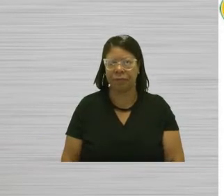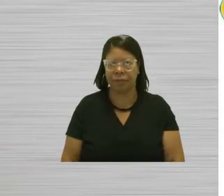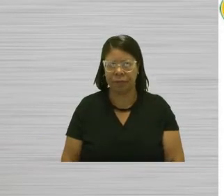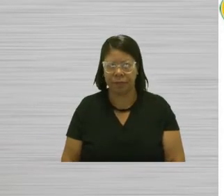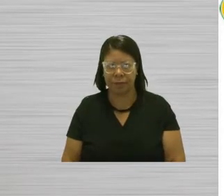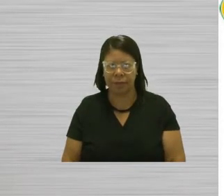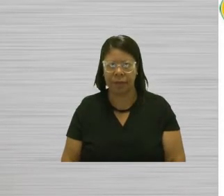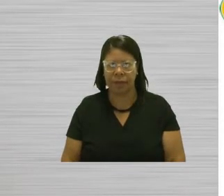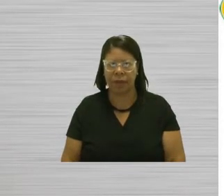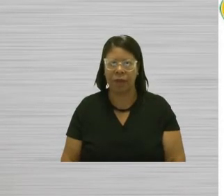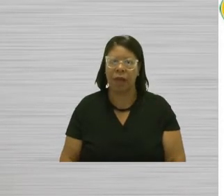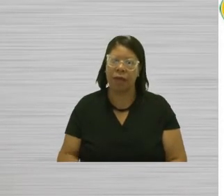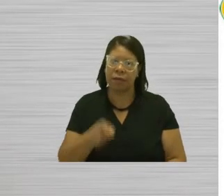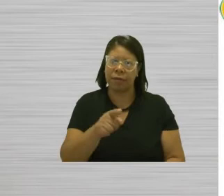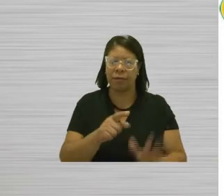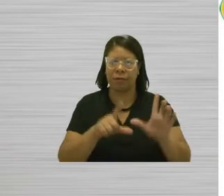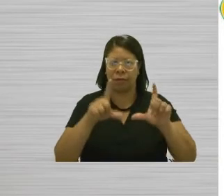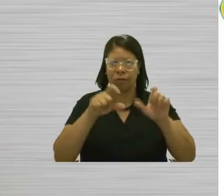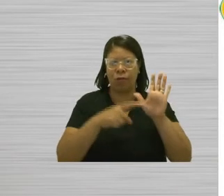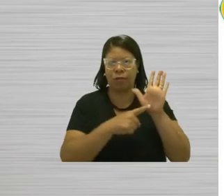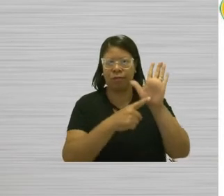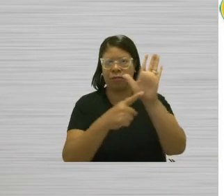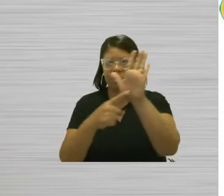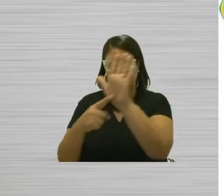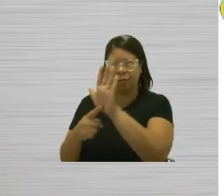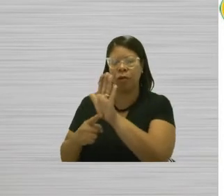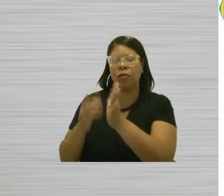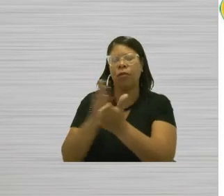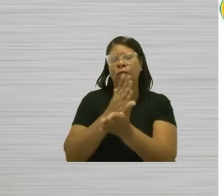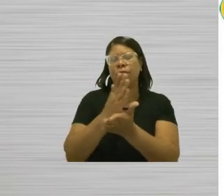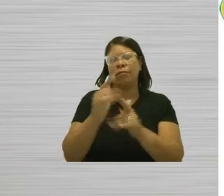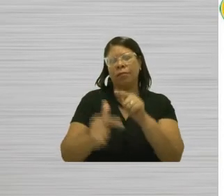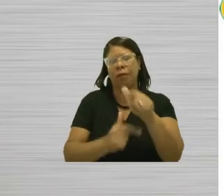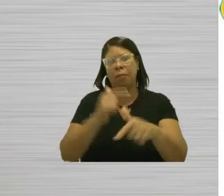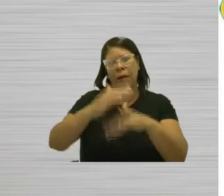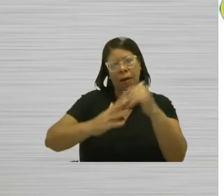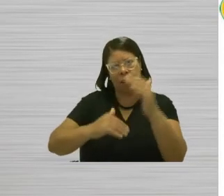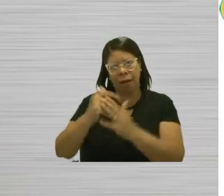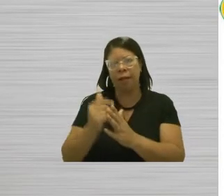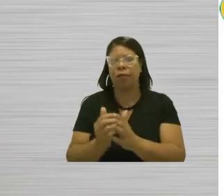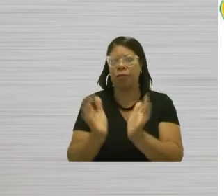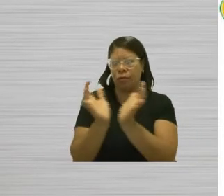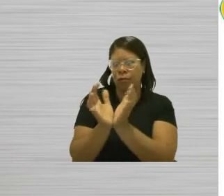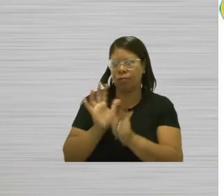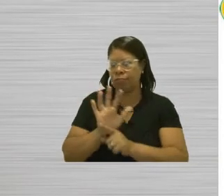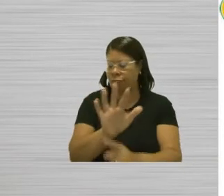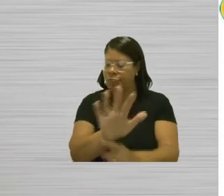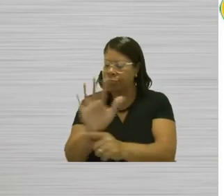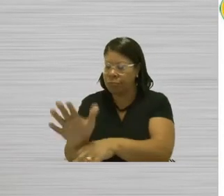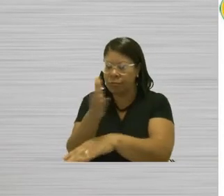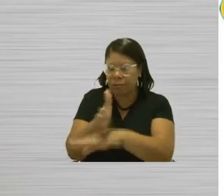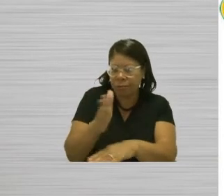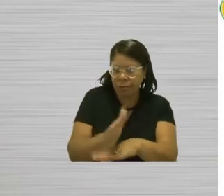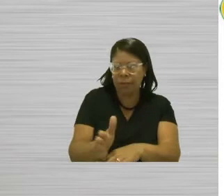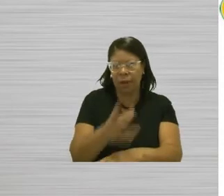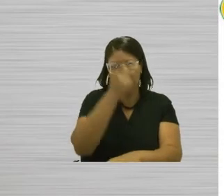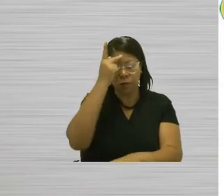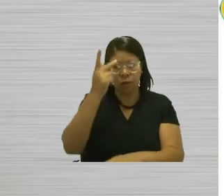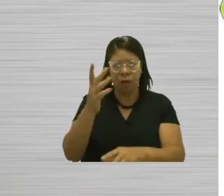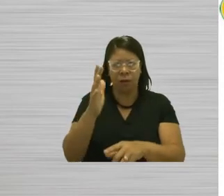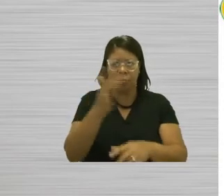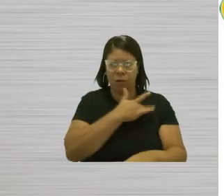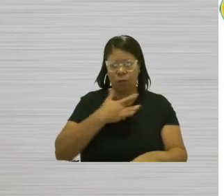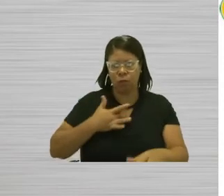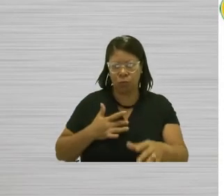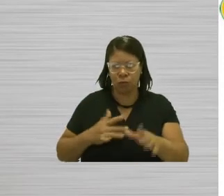Aqui algumas atividades que a equipe desenvolve na parte de promoção e prevenção à saúde. A equipe